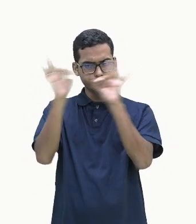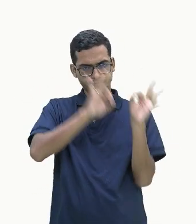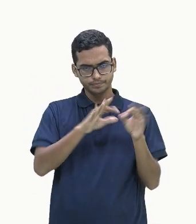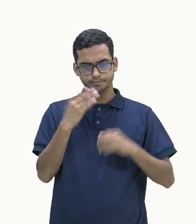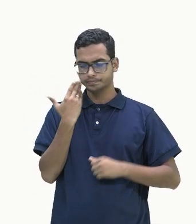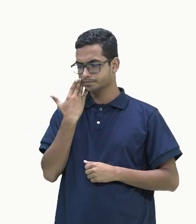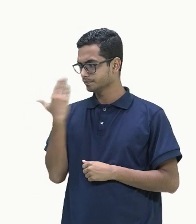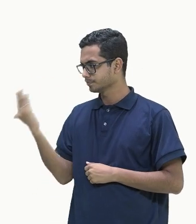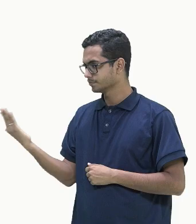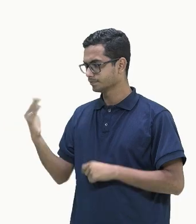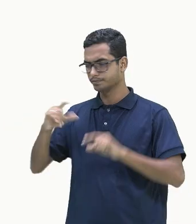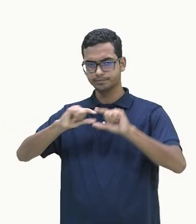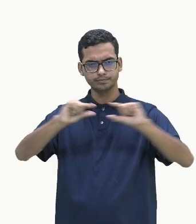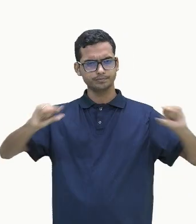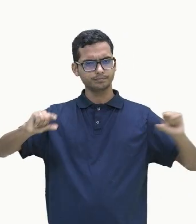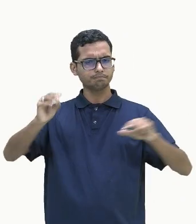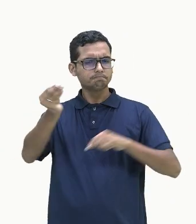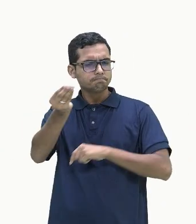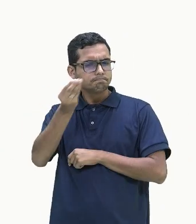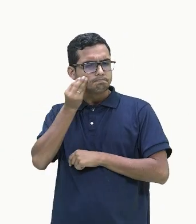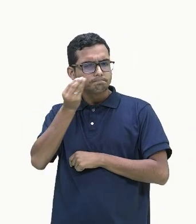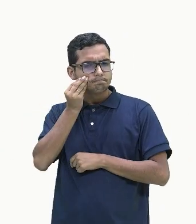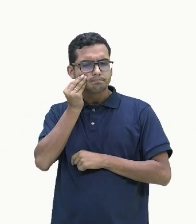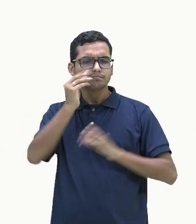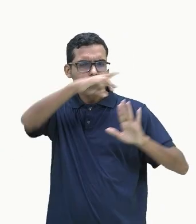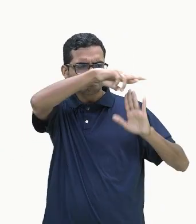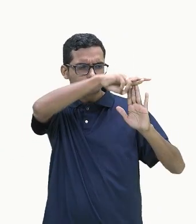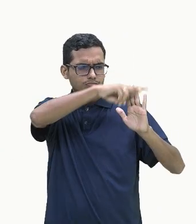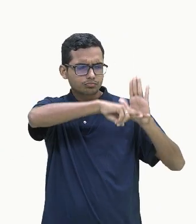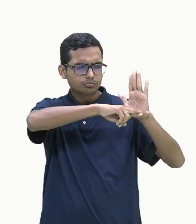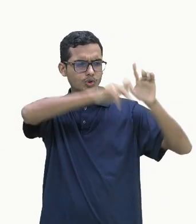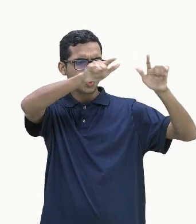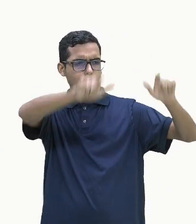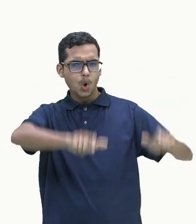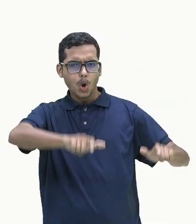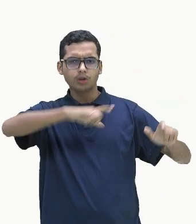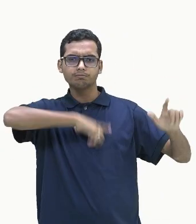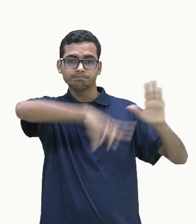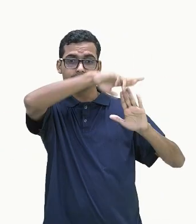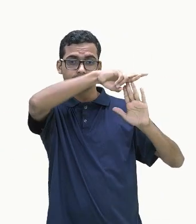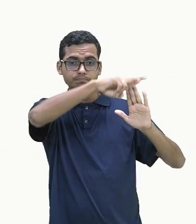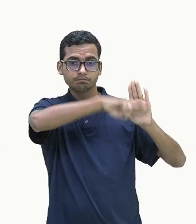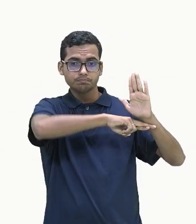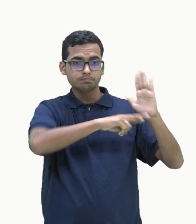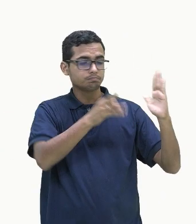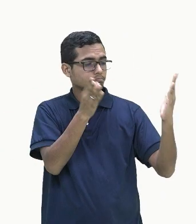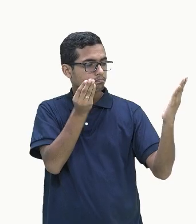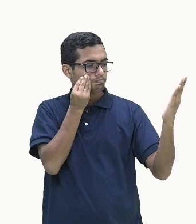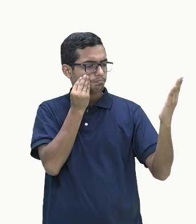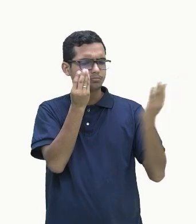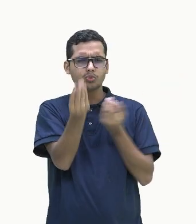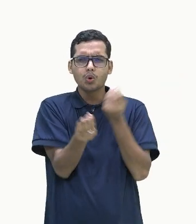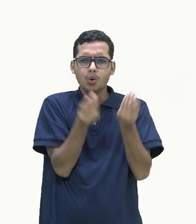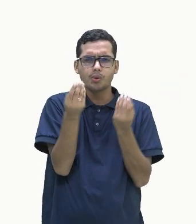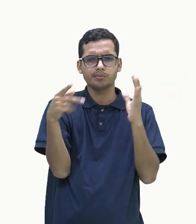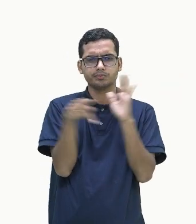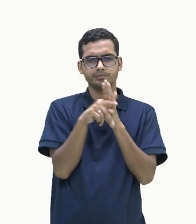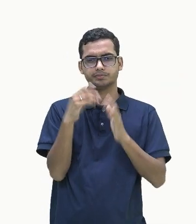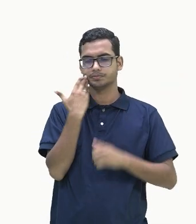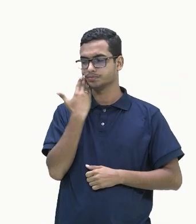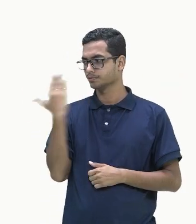as regras do lugar. O que eu faço com essa oração, professora? Bom, vamos tentar encontrar esse sujeito, já que ele não está